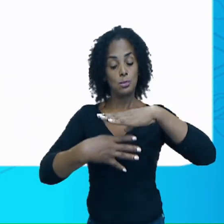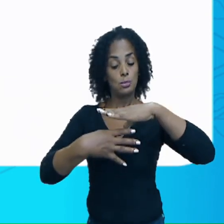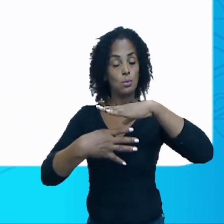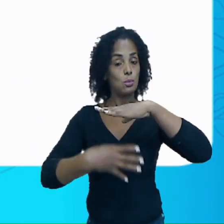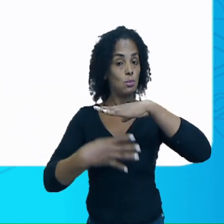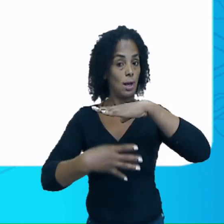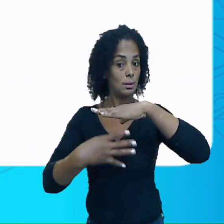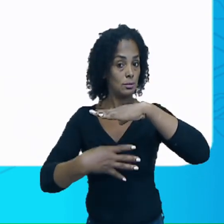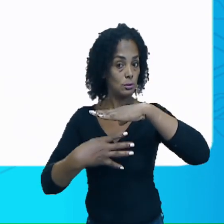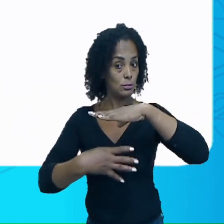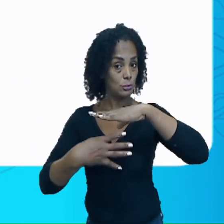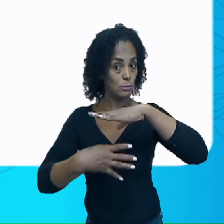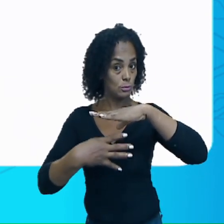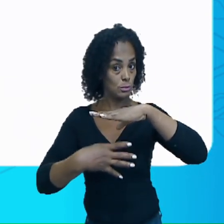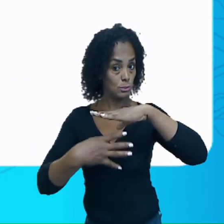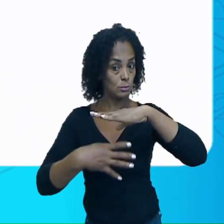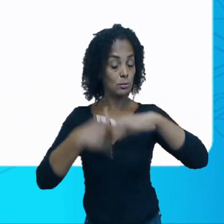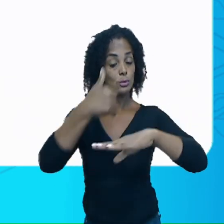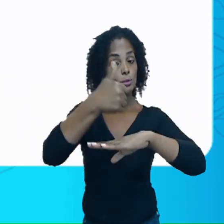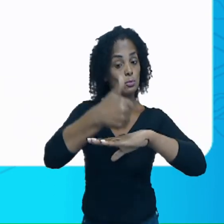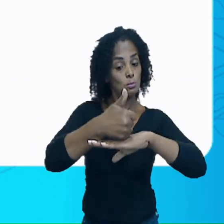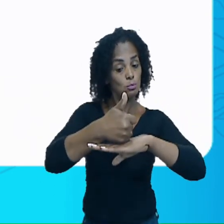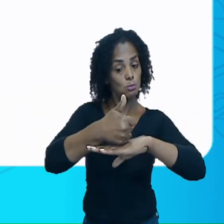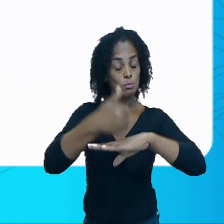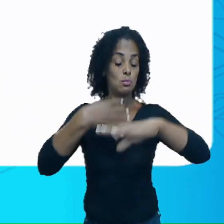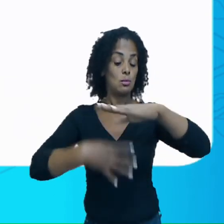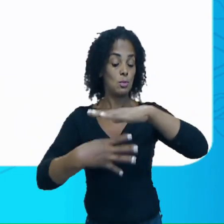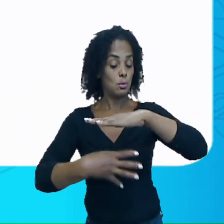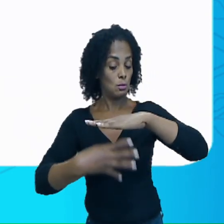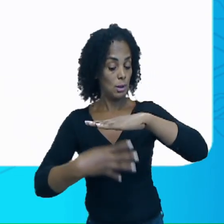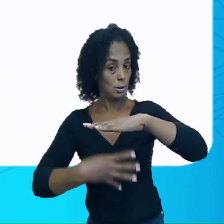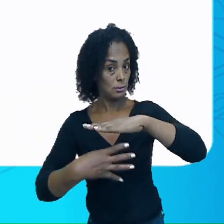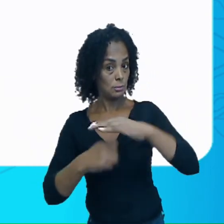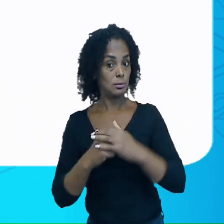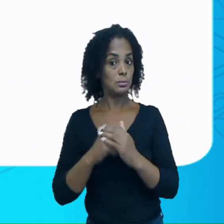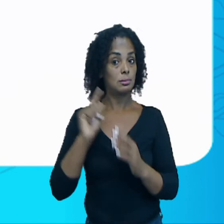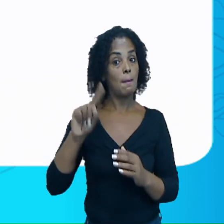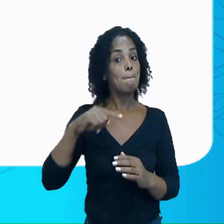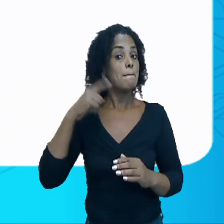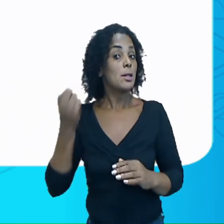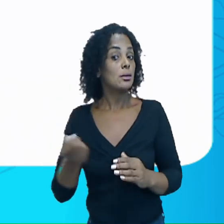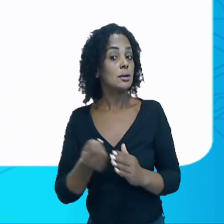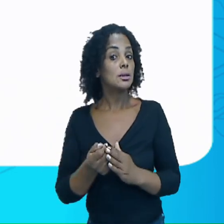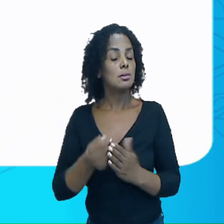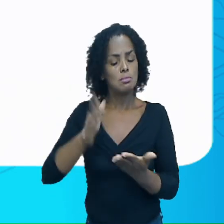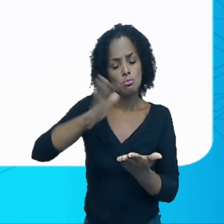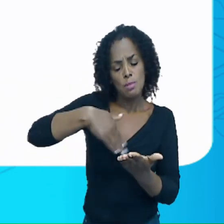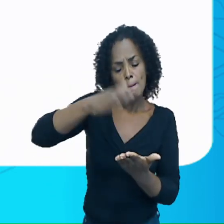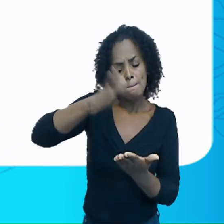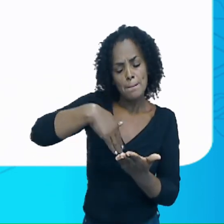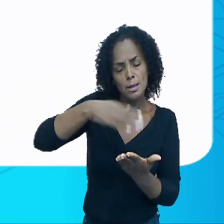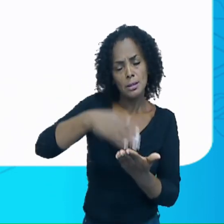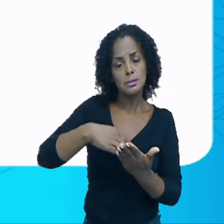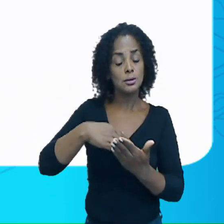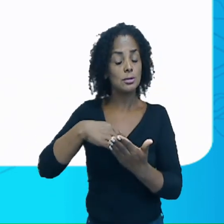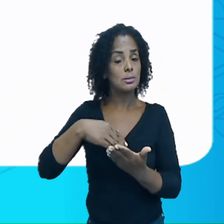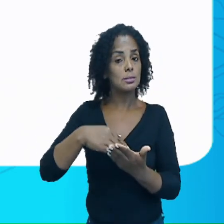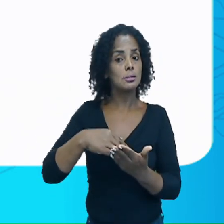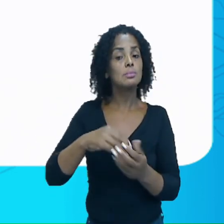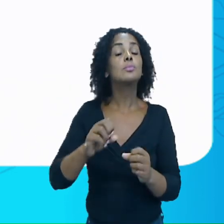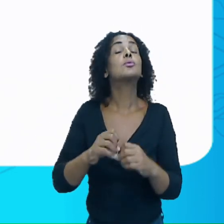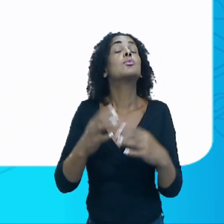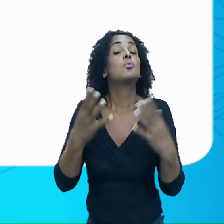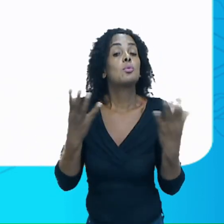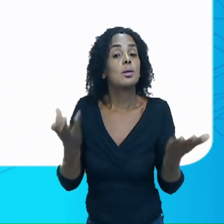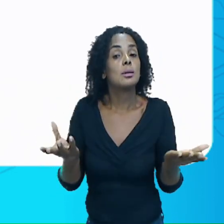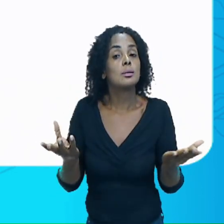Então, 1/4, ok? A próxima aqui, uma parte colorida. De quantas?